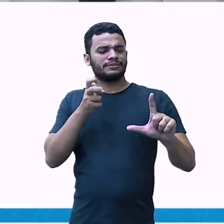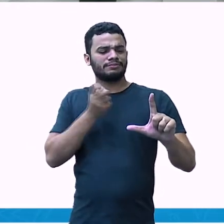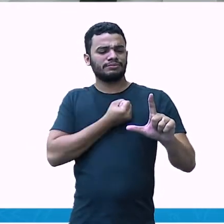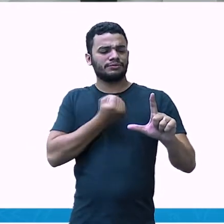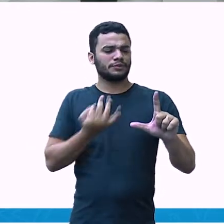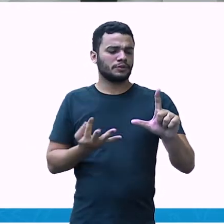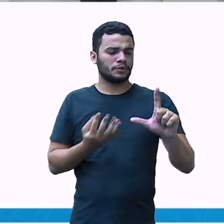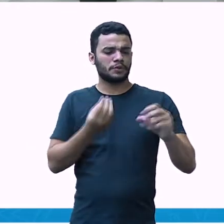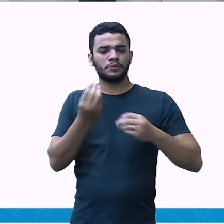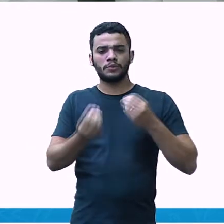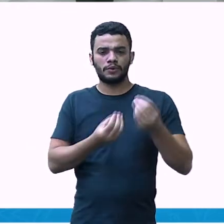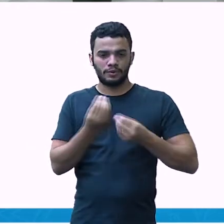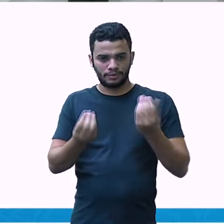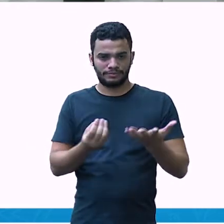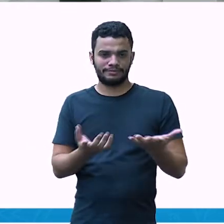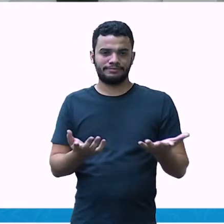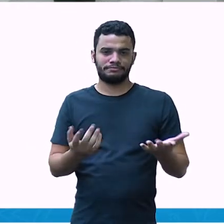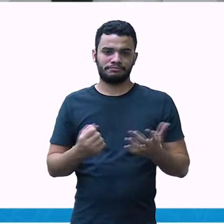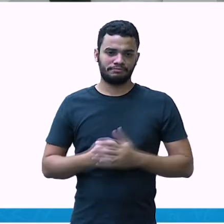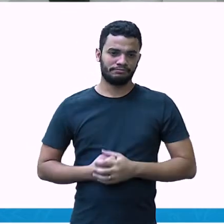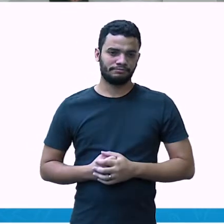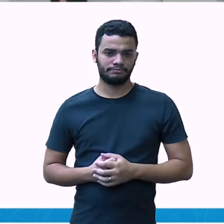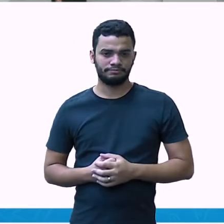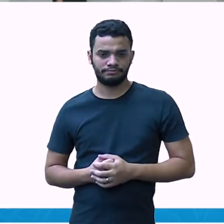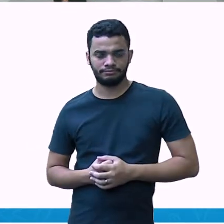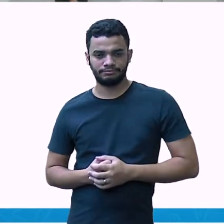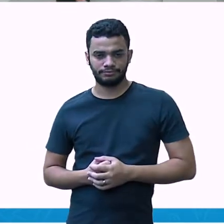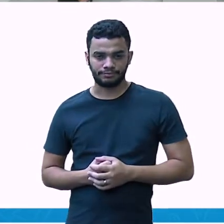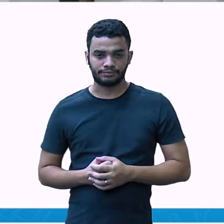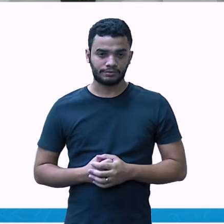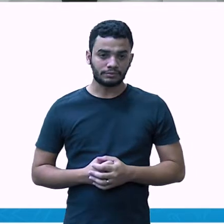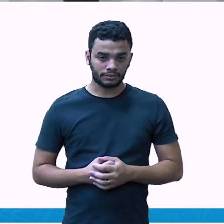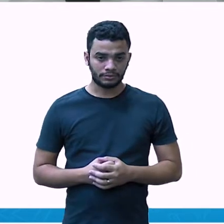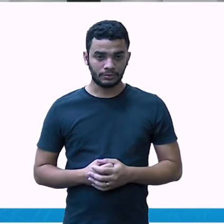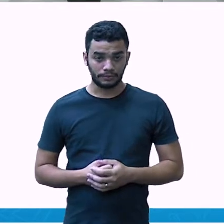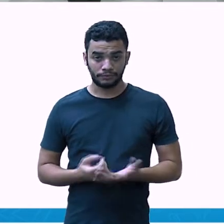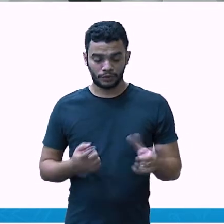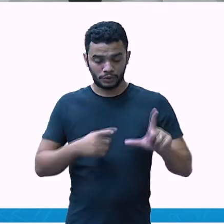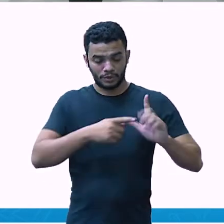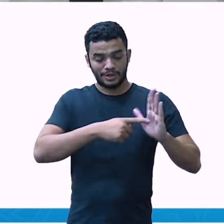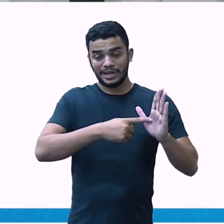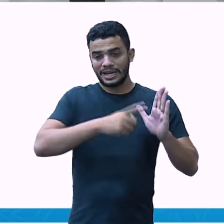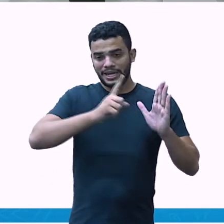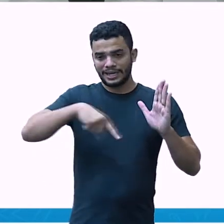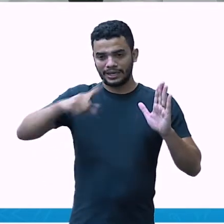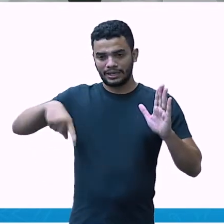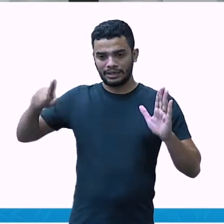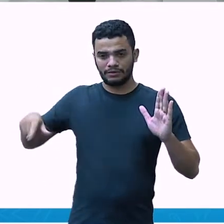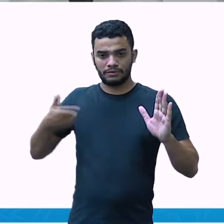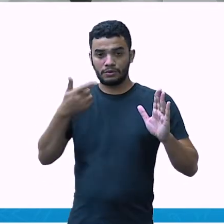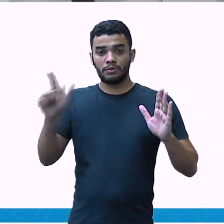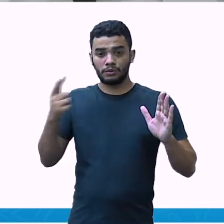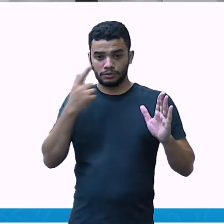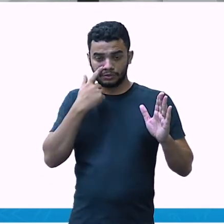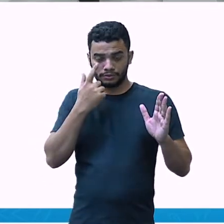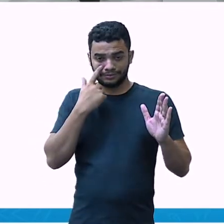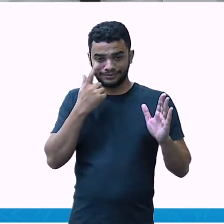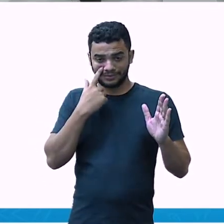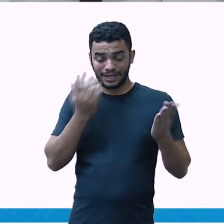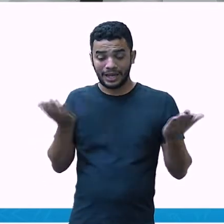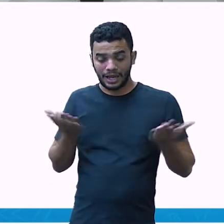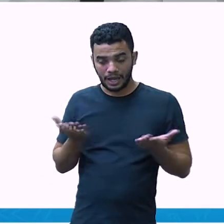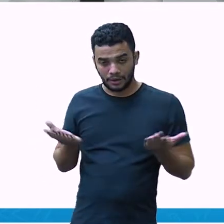eixo Y, o eixo vertical. Próximo gráfico. É o mesmo gráfico de colunas, porém,